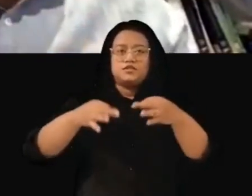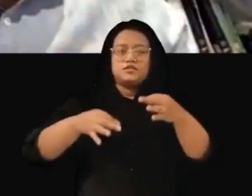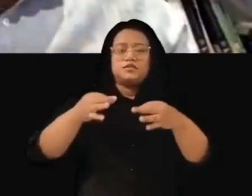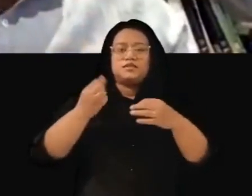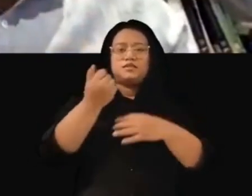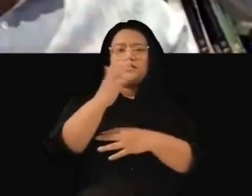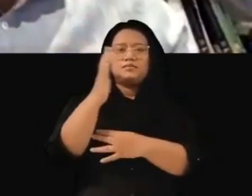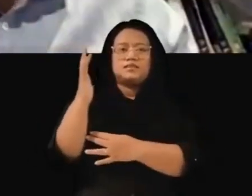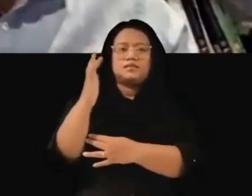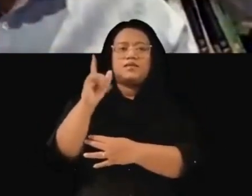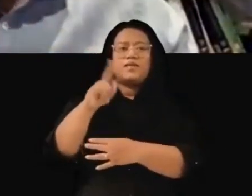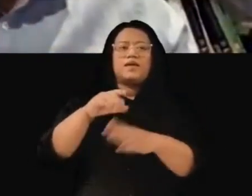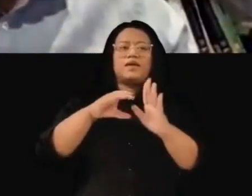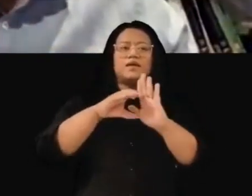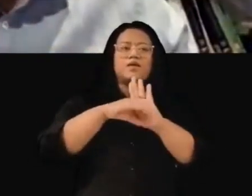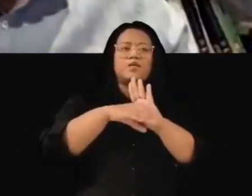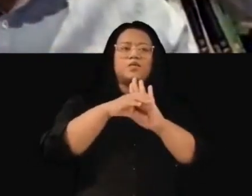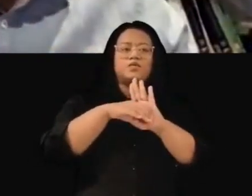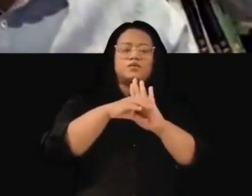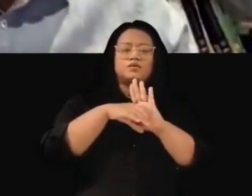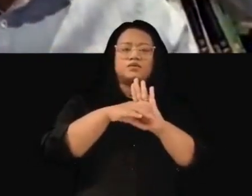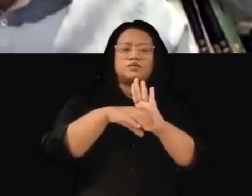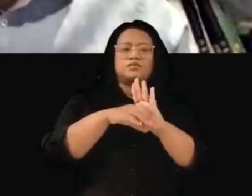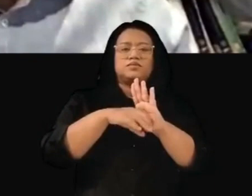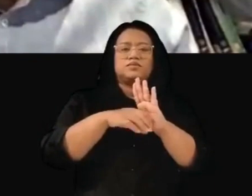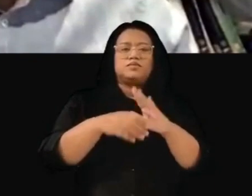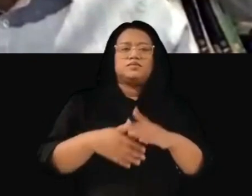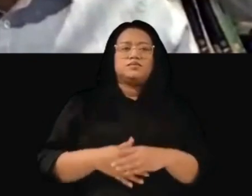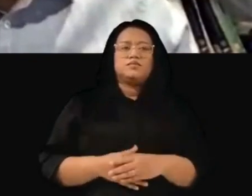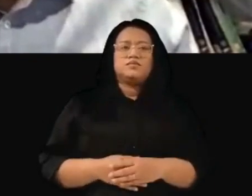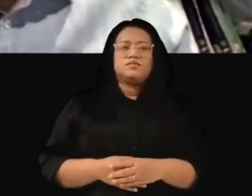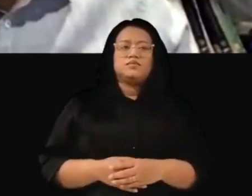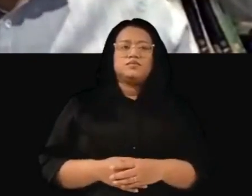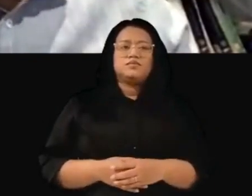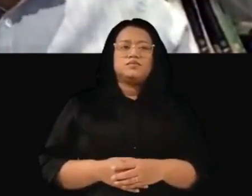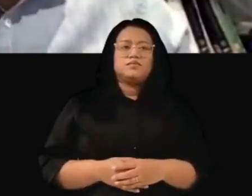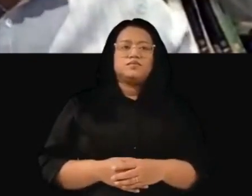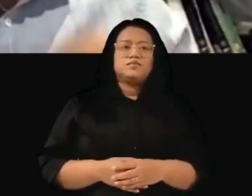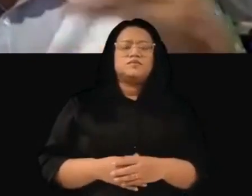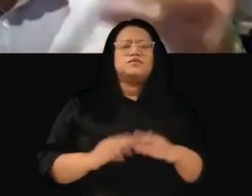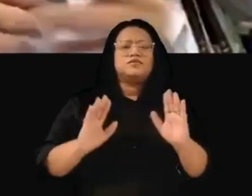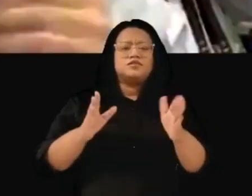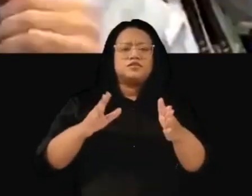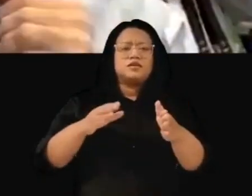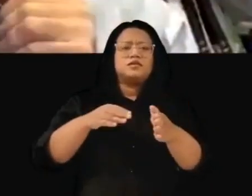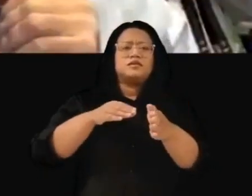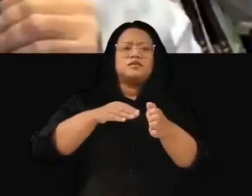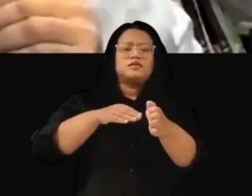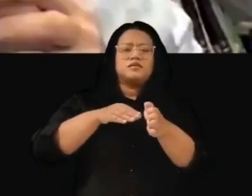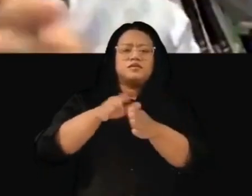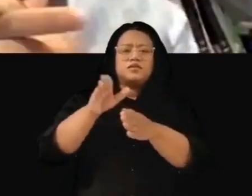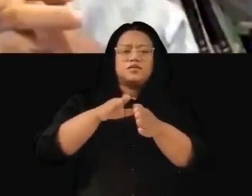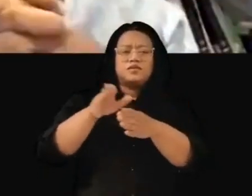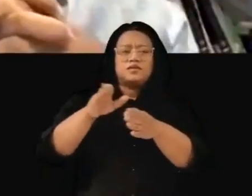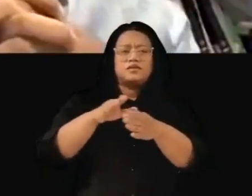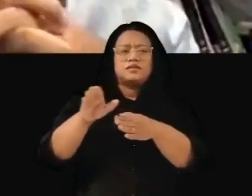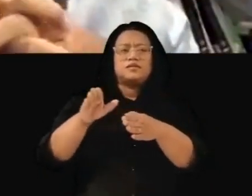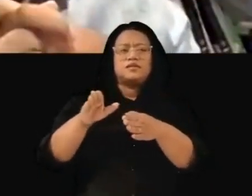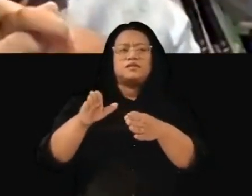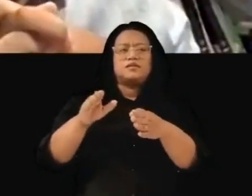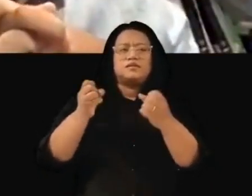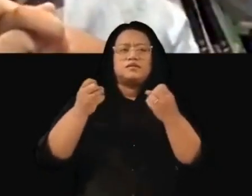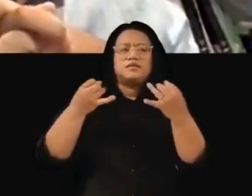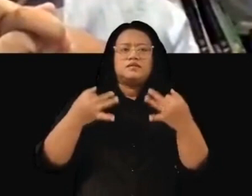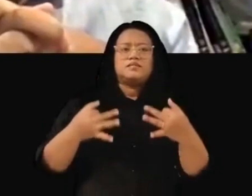conceito que aí Leva a caneca novamente à boca. eu já orientei, tive a fortuna, né, e